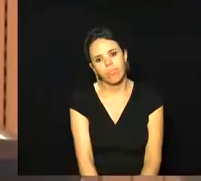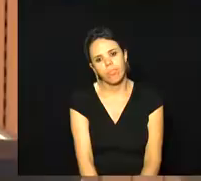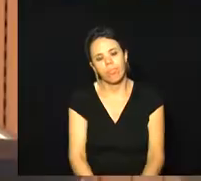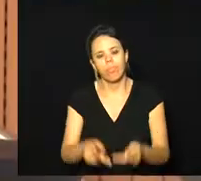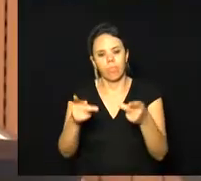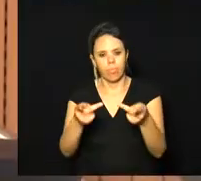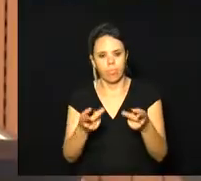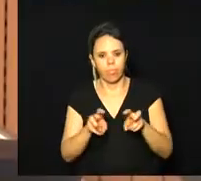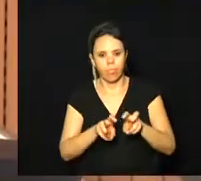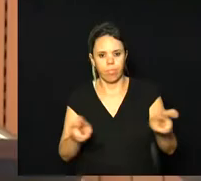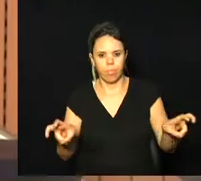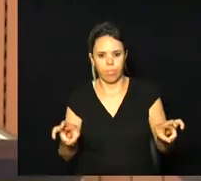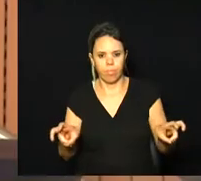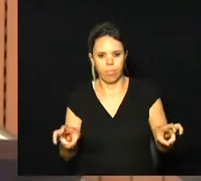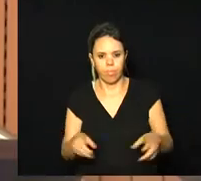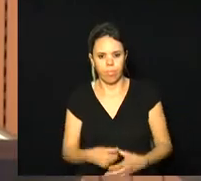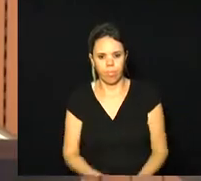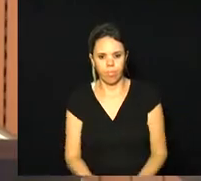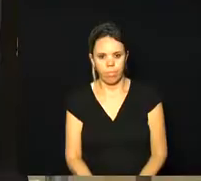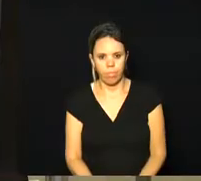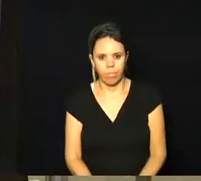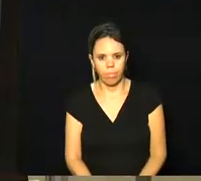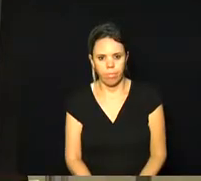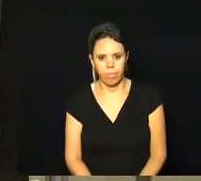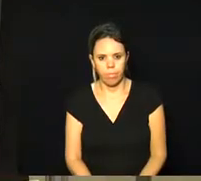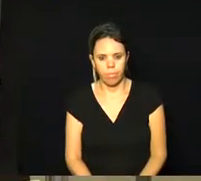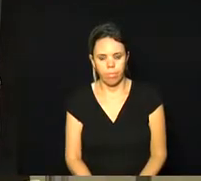Convidamos a mesa a tomar assento.